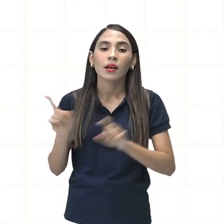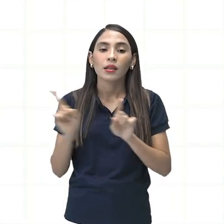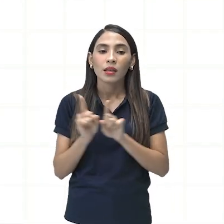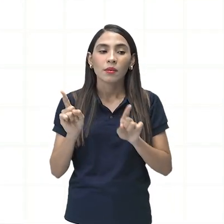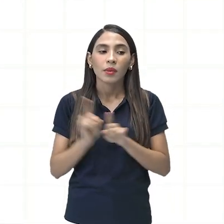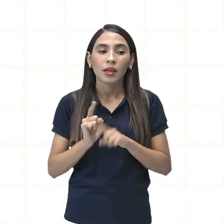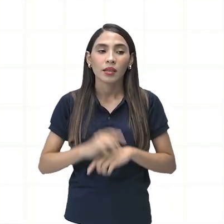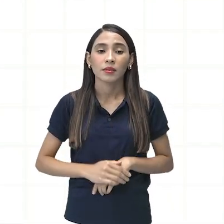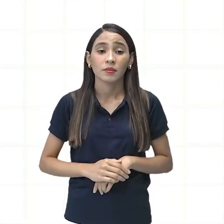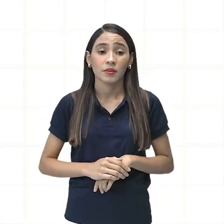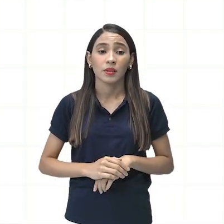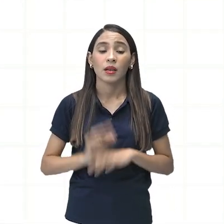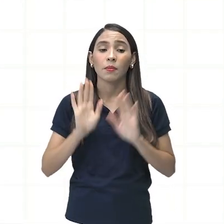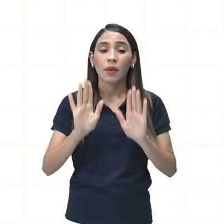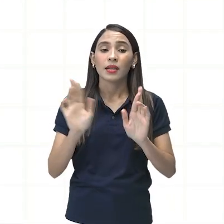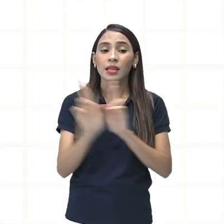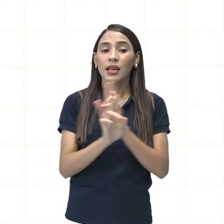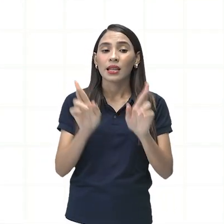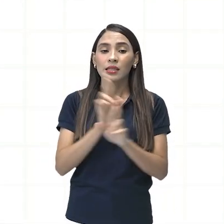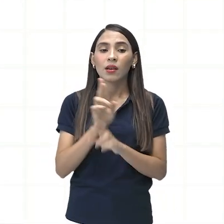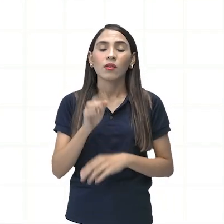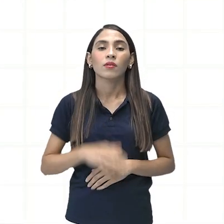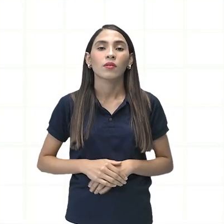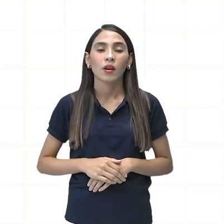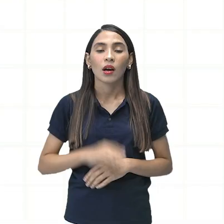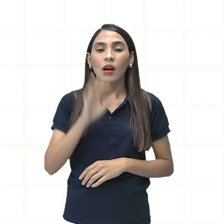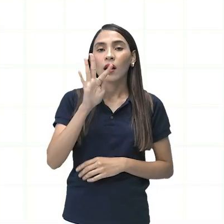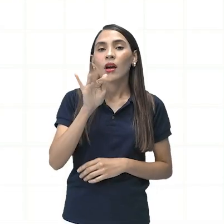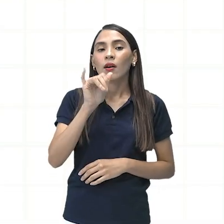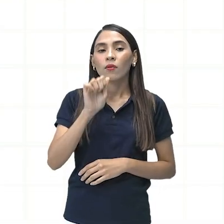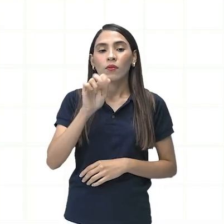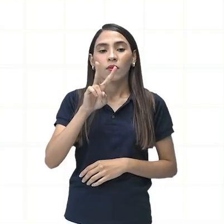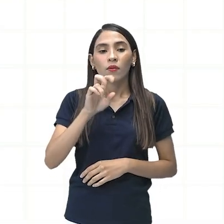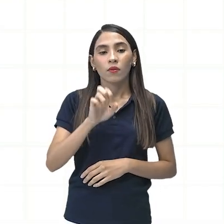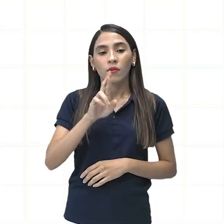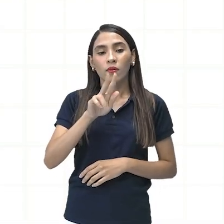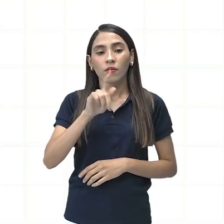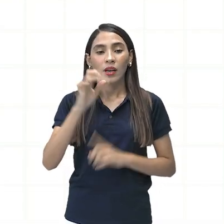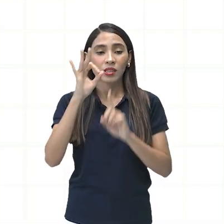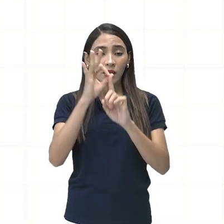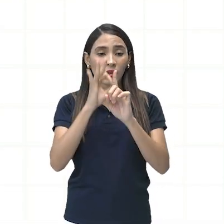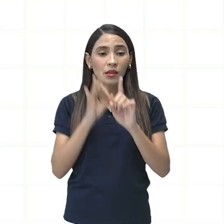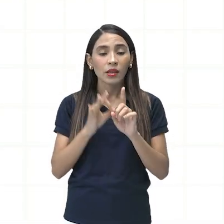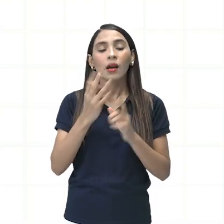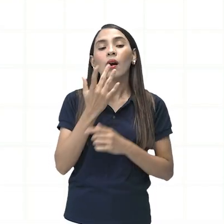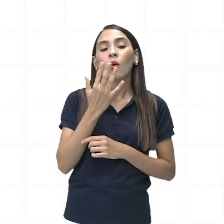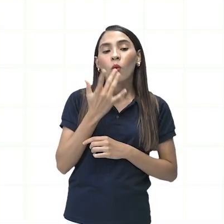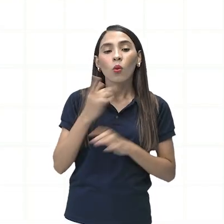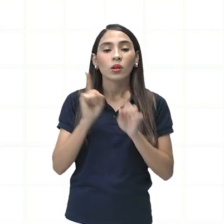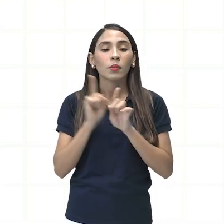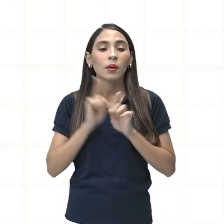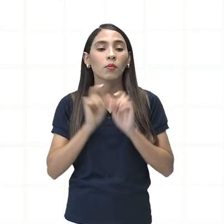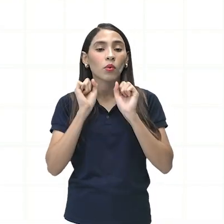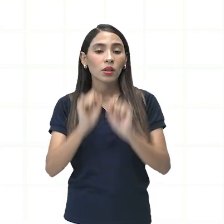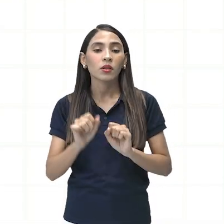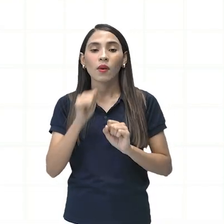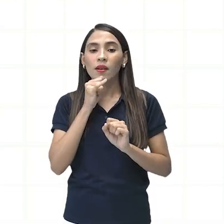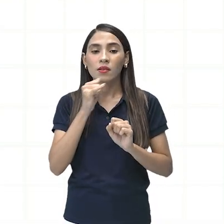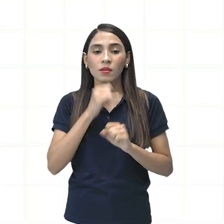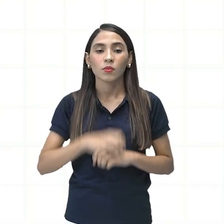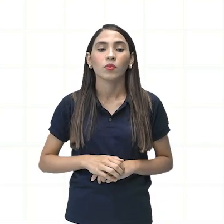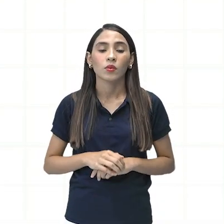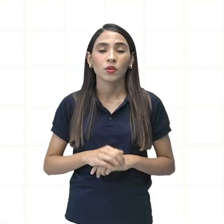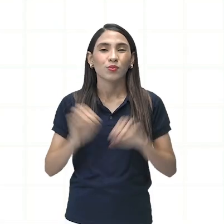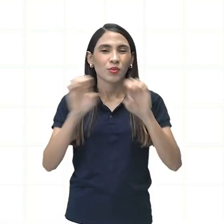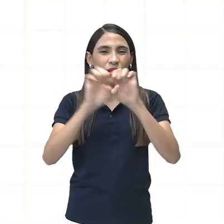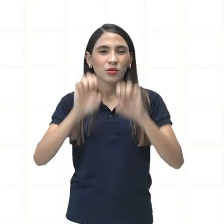vez. Já com relação à forma da vagem, essas plantas de ervilhas poderiam então apresentar